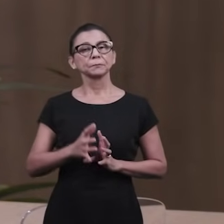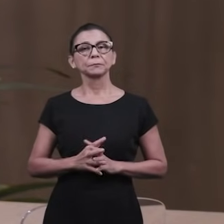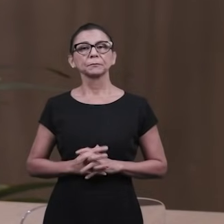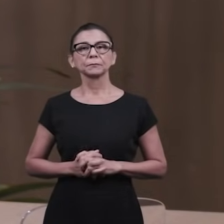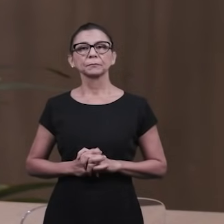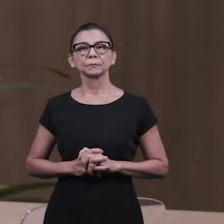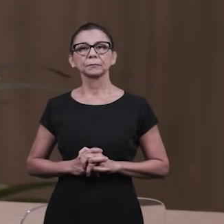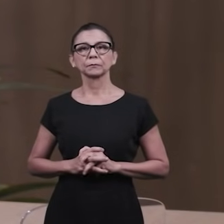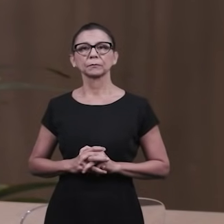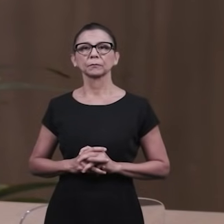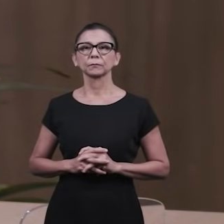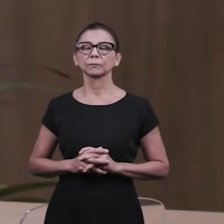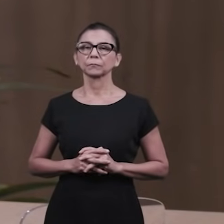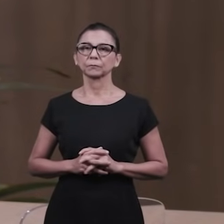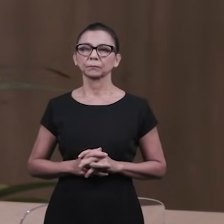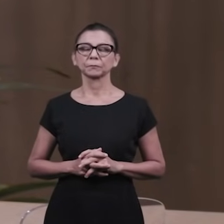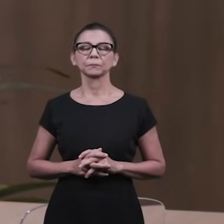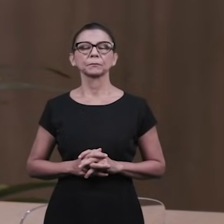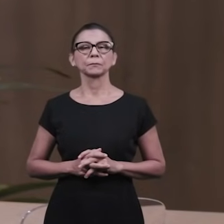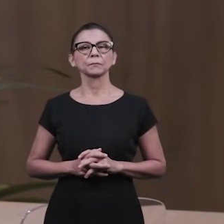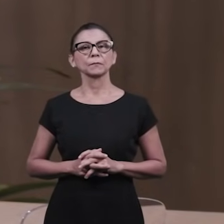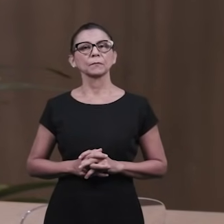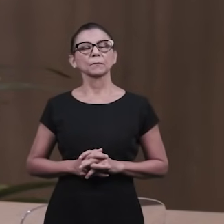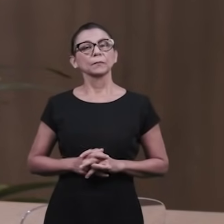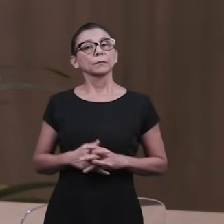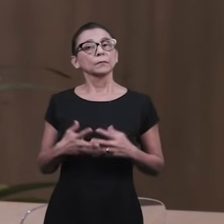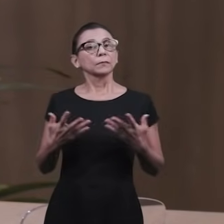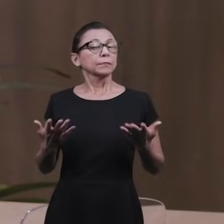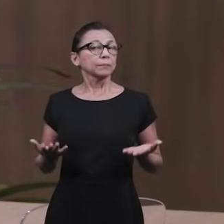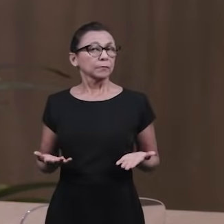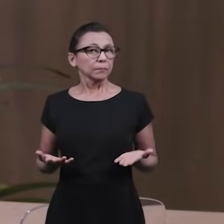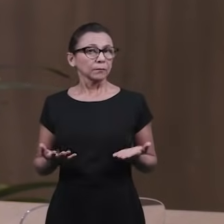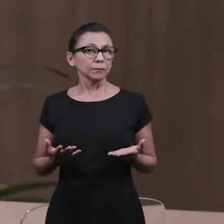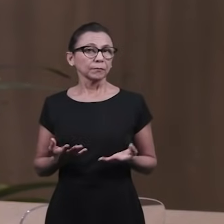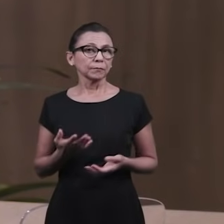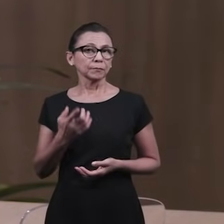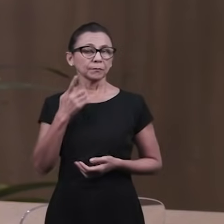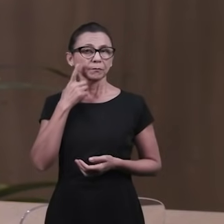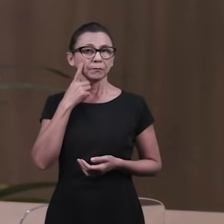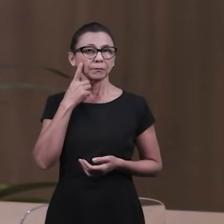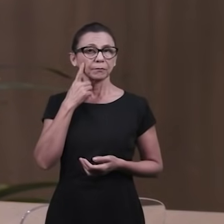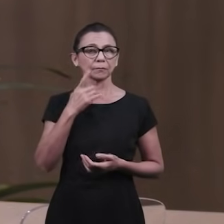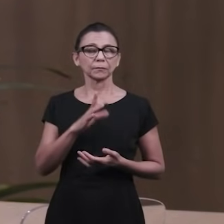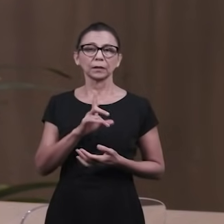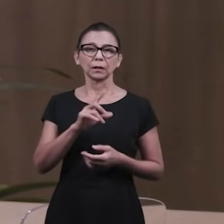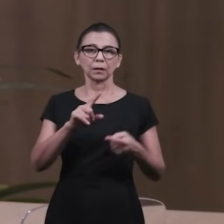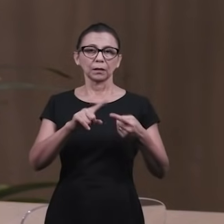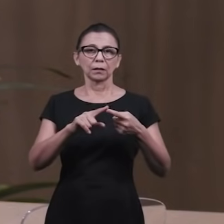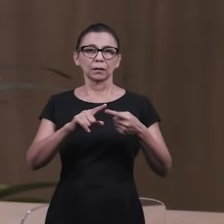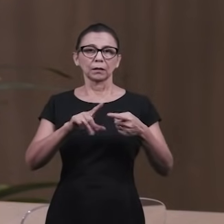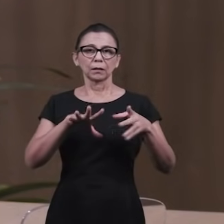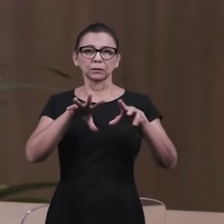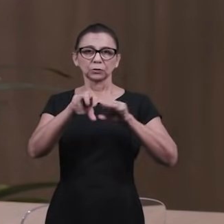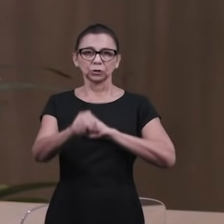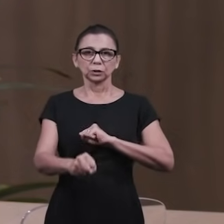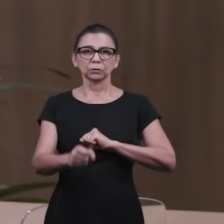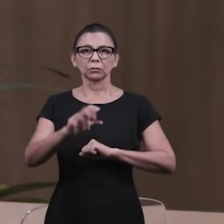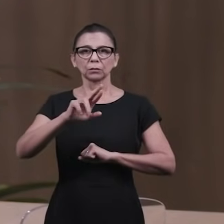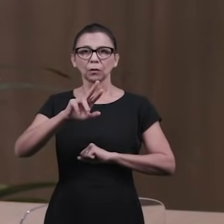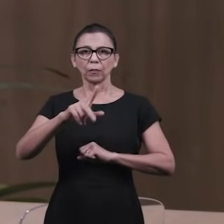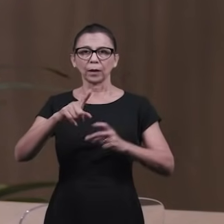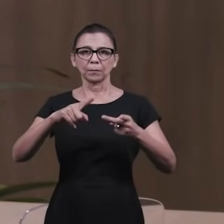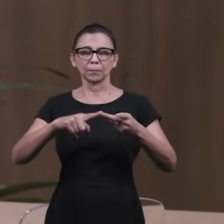Esse é o segundo ponto. Então você tem, ele não é título, não é